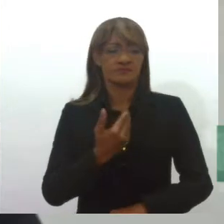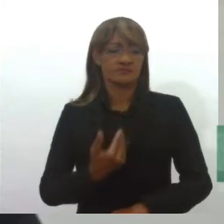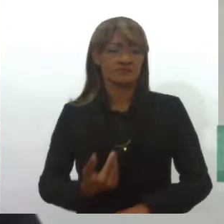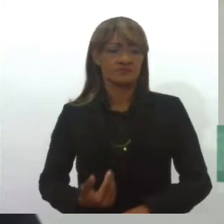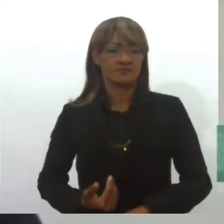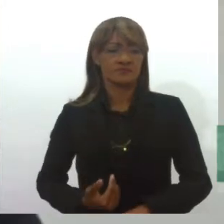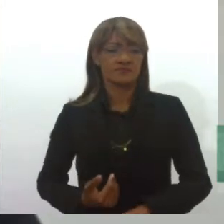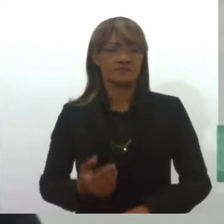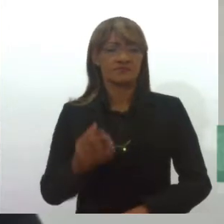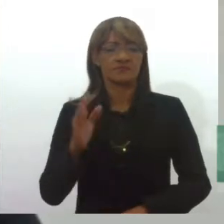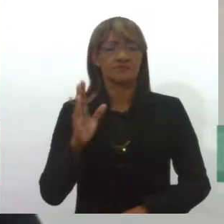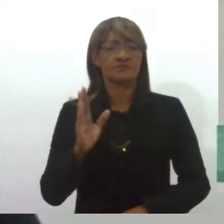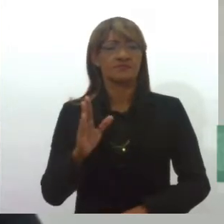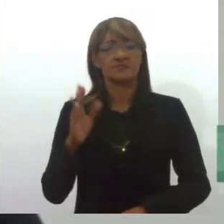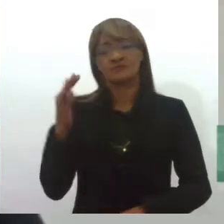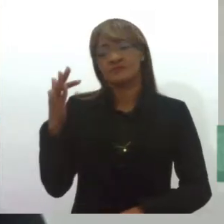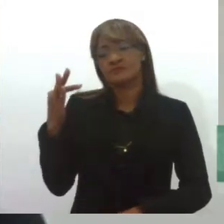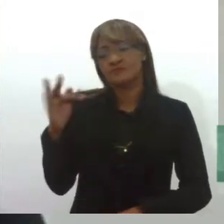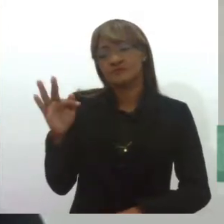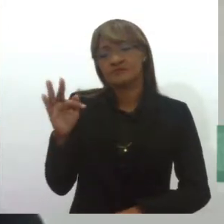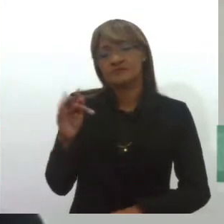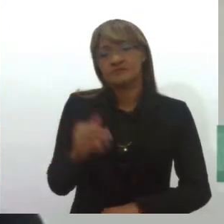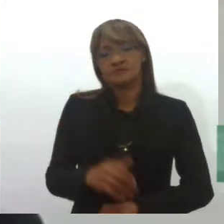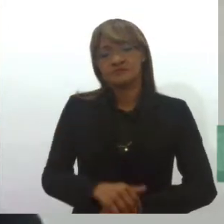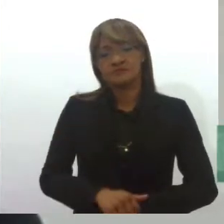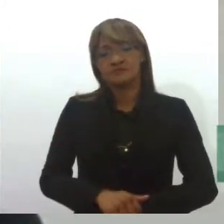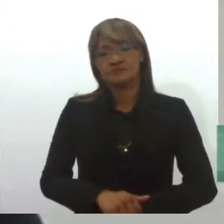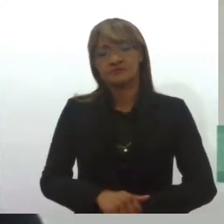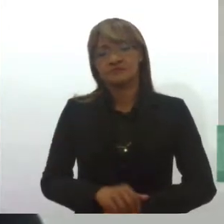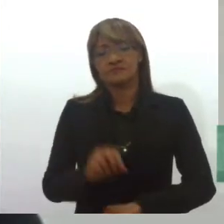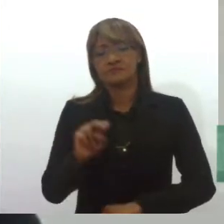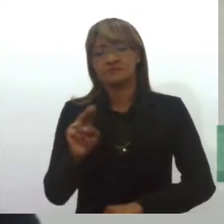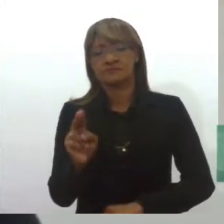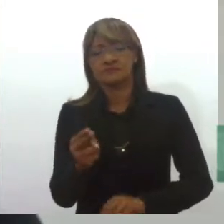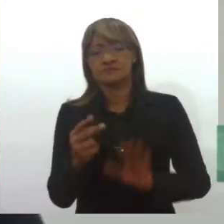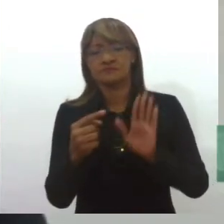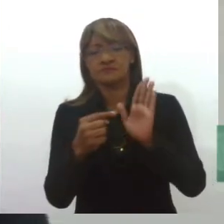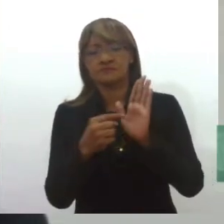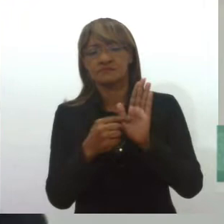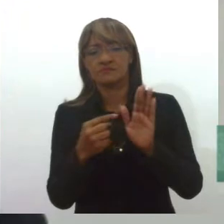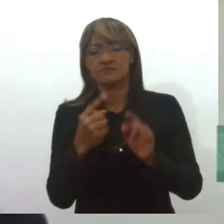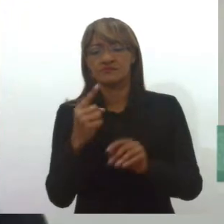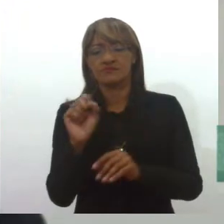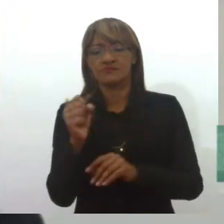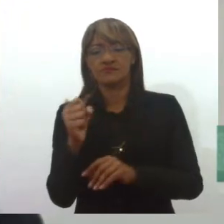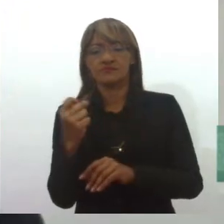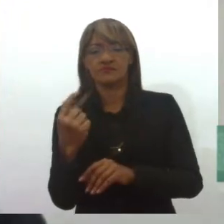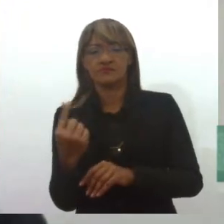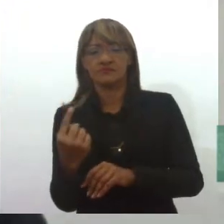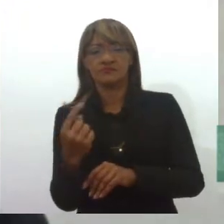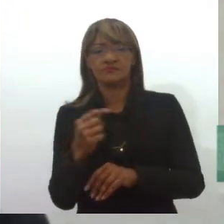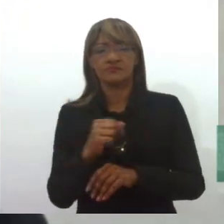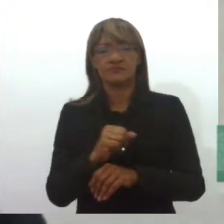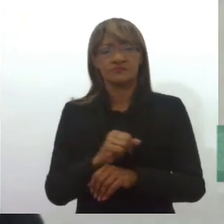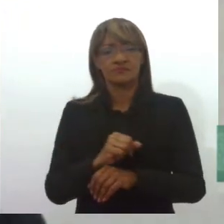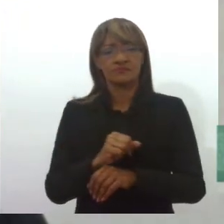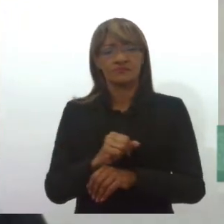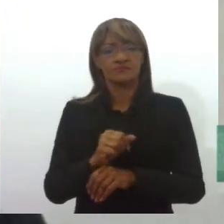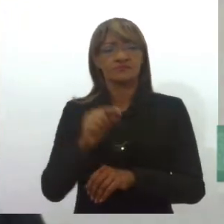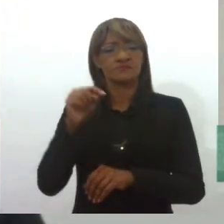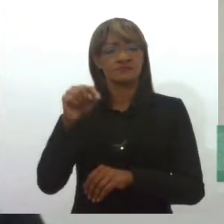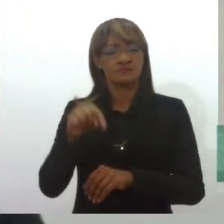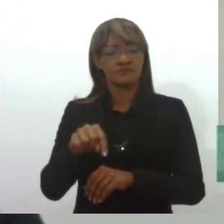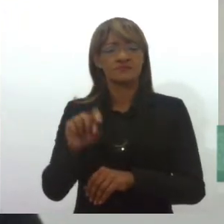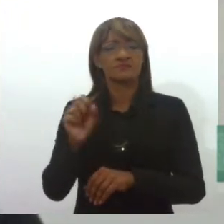do governo federal, ou pelo telefone, ou seja, a denúncia feita pelo 181, que é uma denúncia realizada aqui no